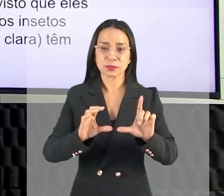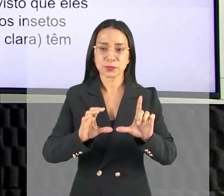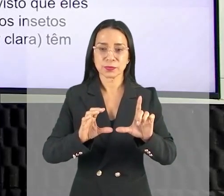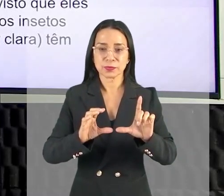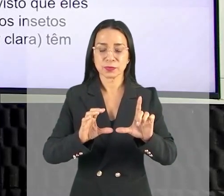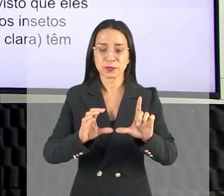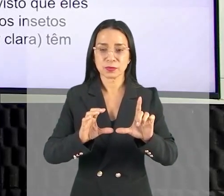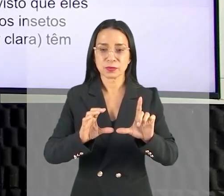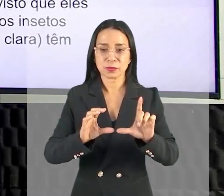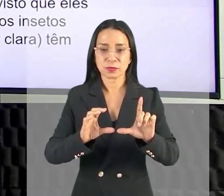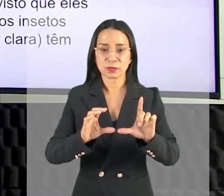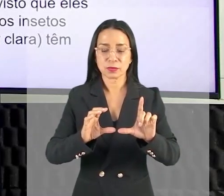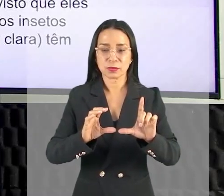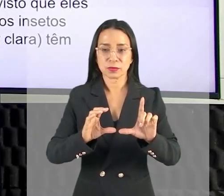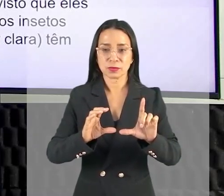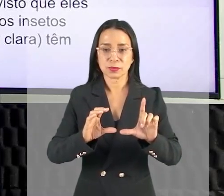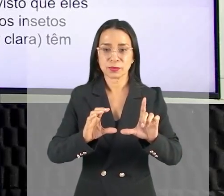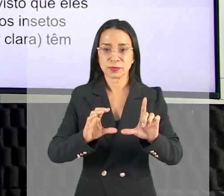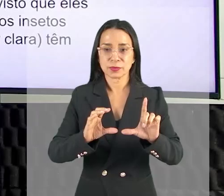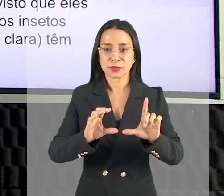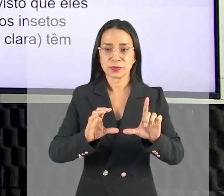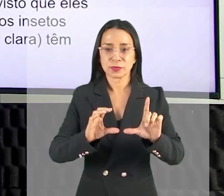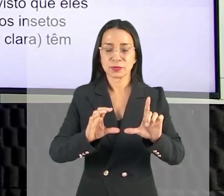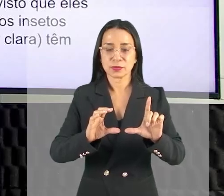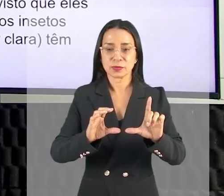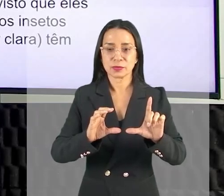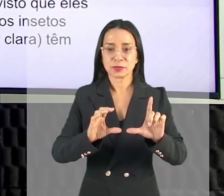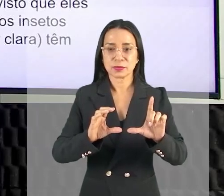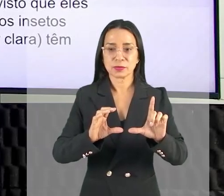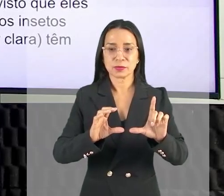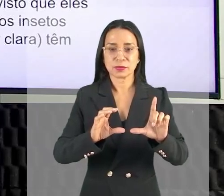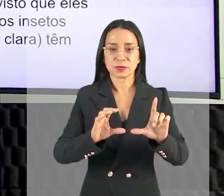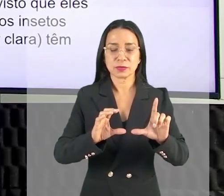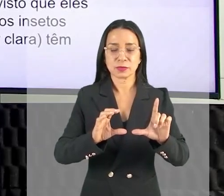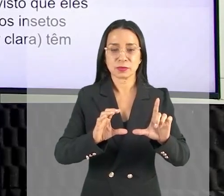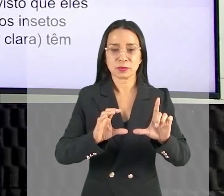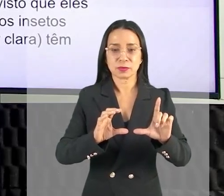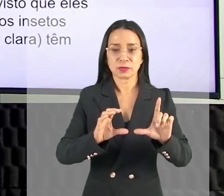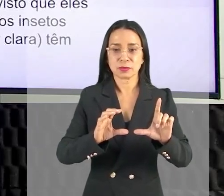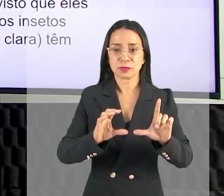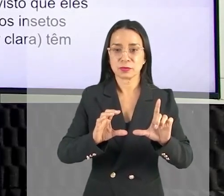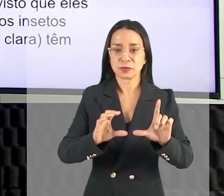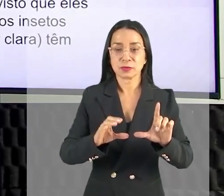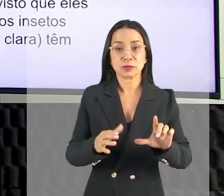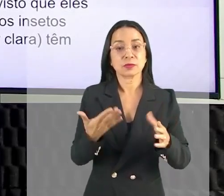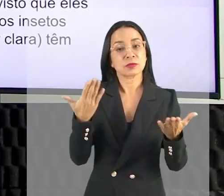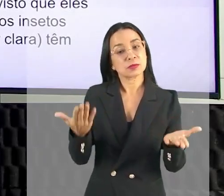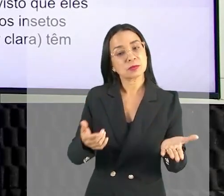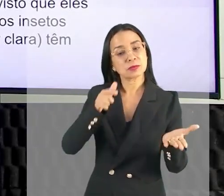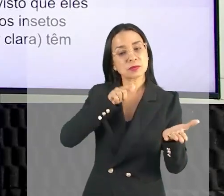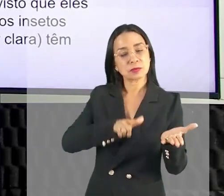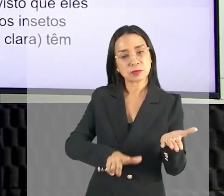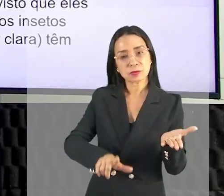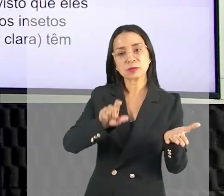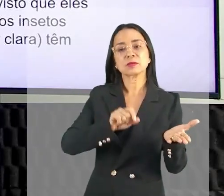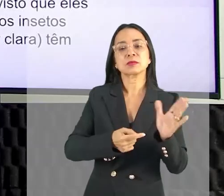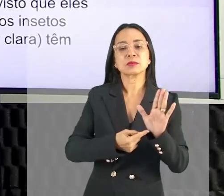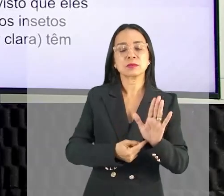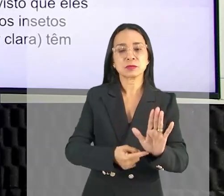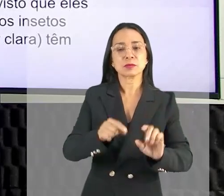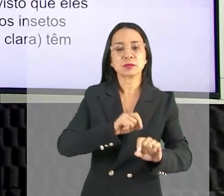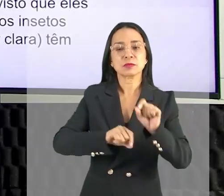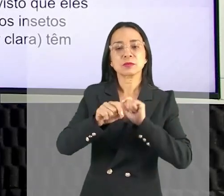cor clara, e os resistentes, representados pela cor escura, ao acaso. Então, mais uma vez, está dizendo que